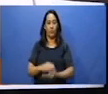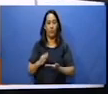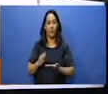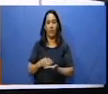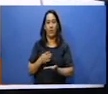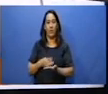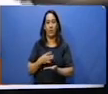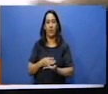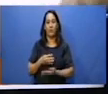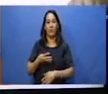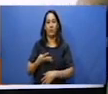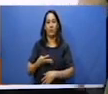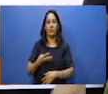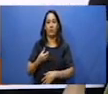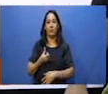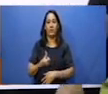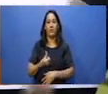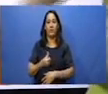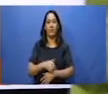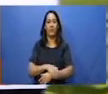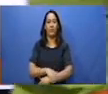Página 46,